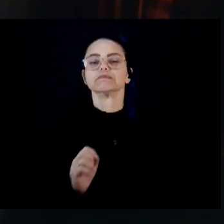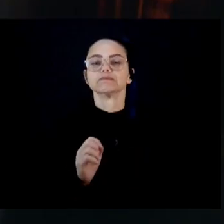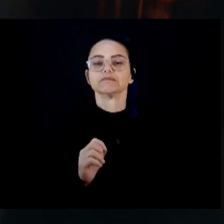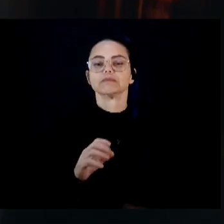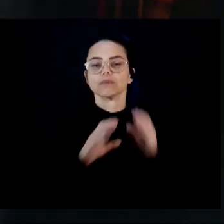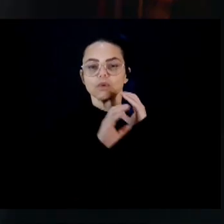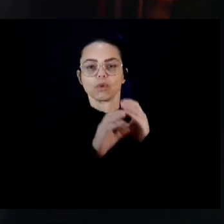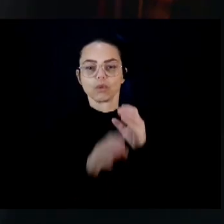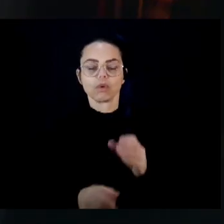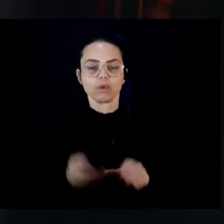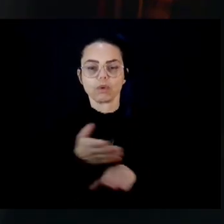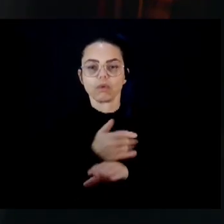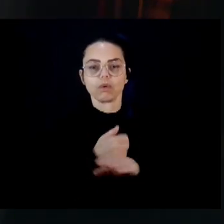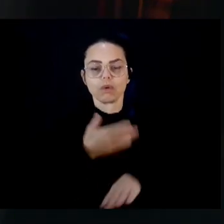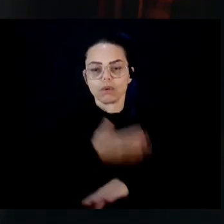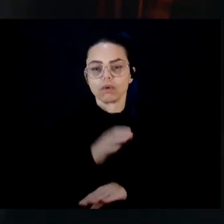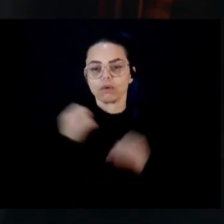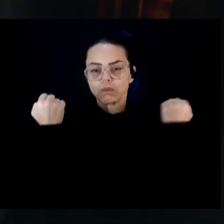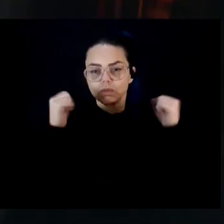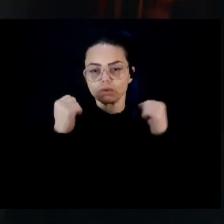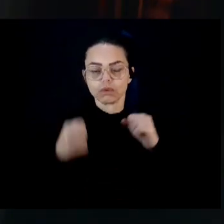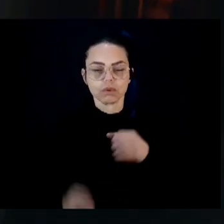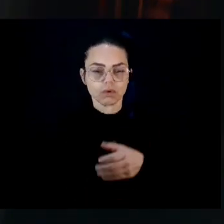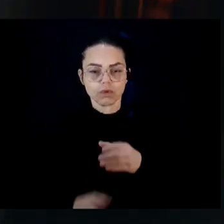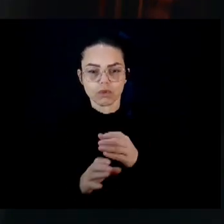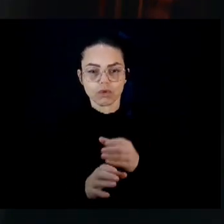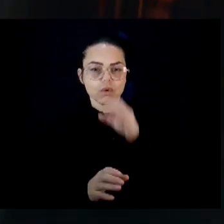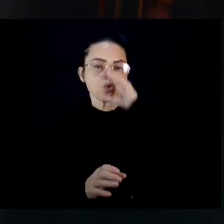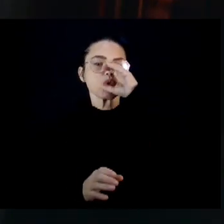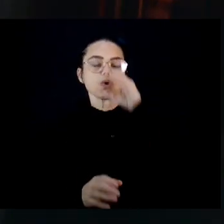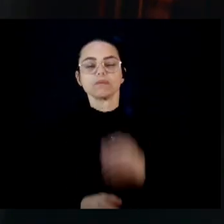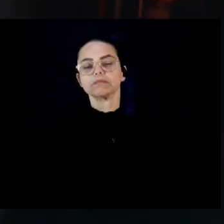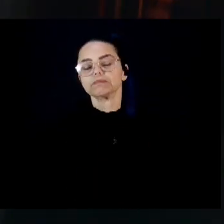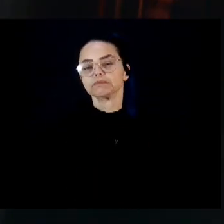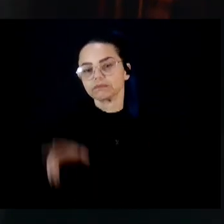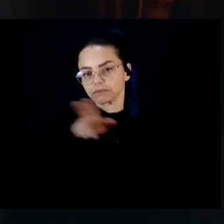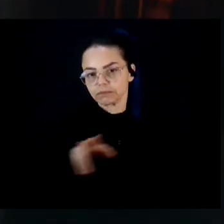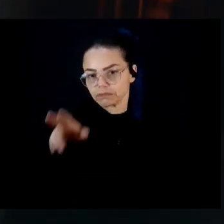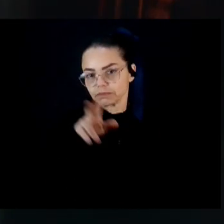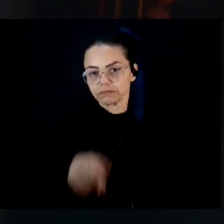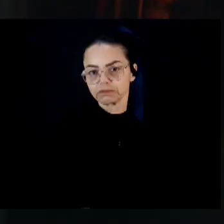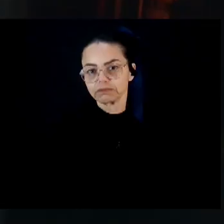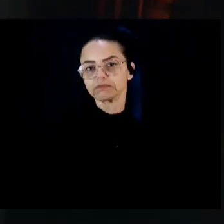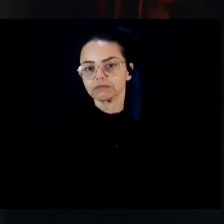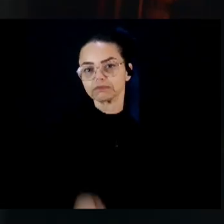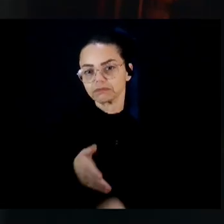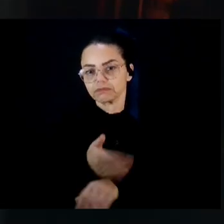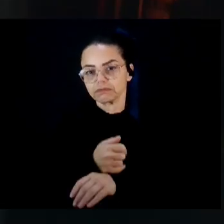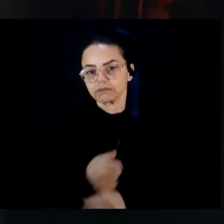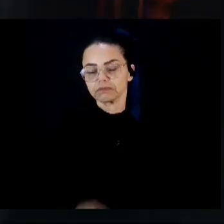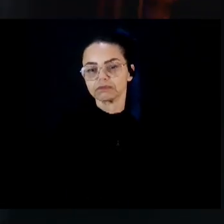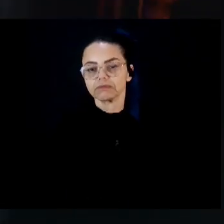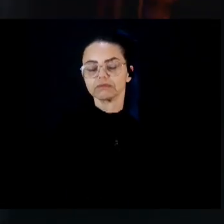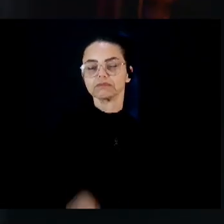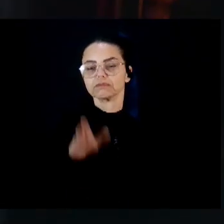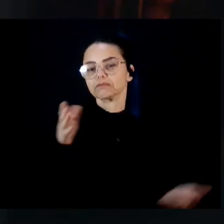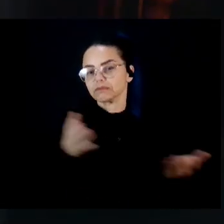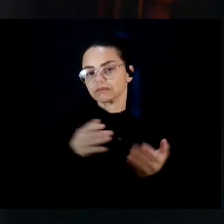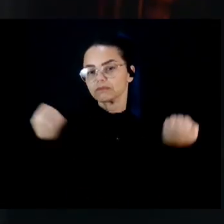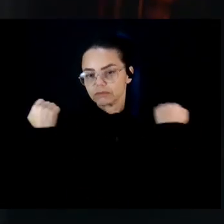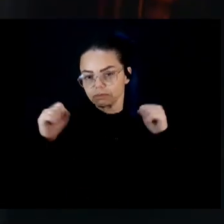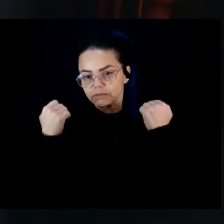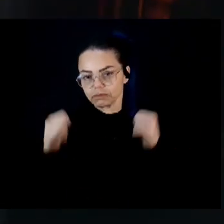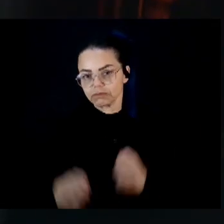né? Essas substâncias que estão sendo utilizadas antes só por atletas, agora para o pessoal que